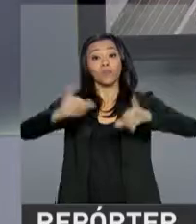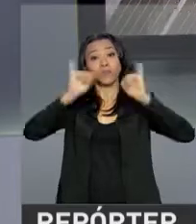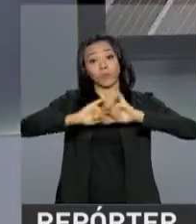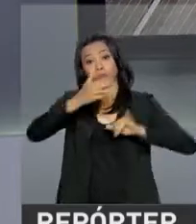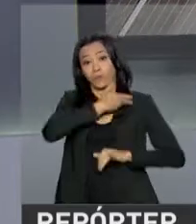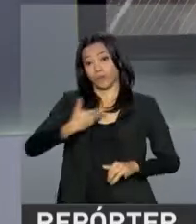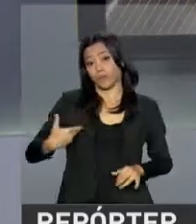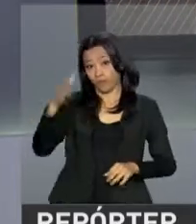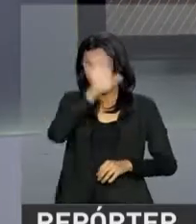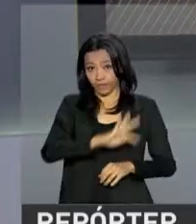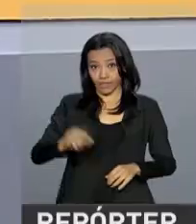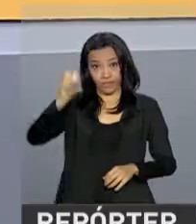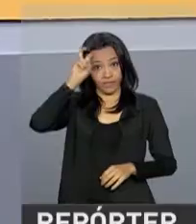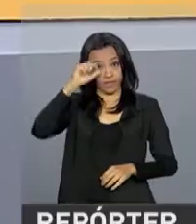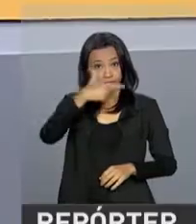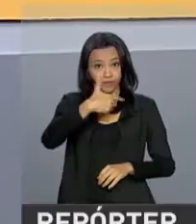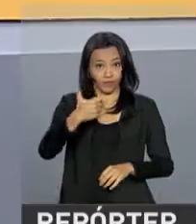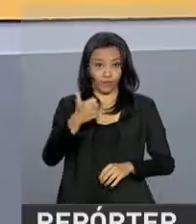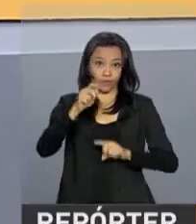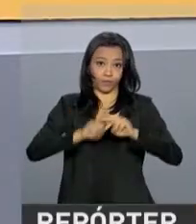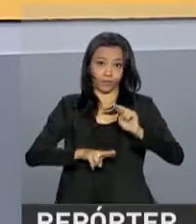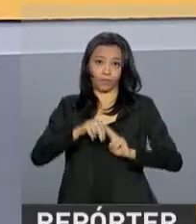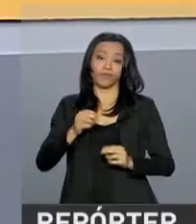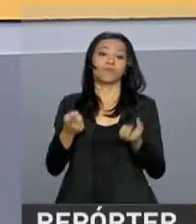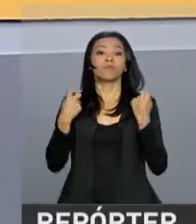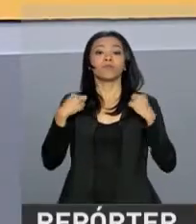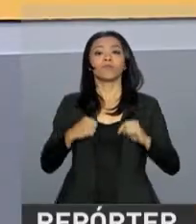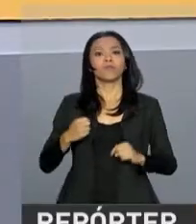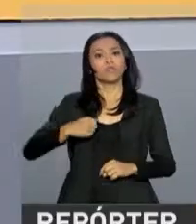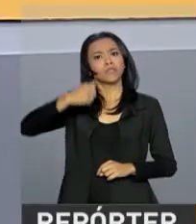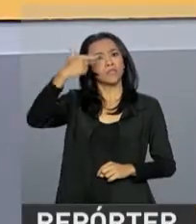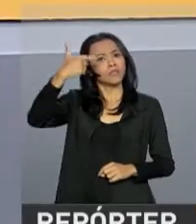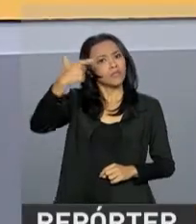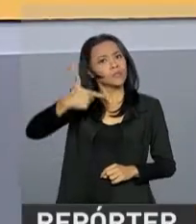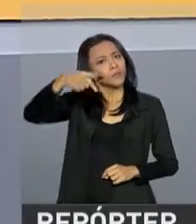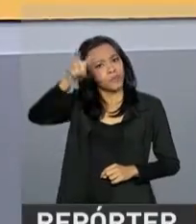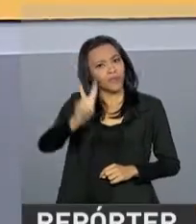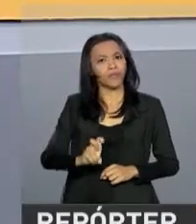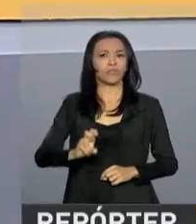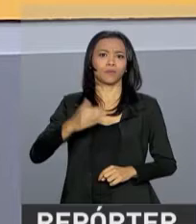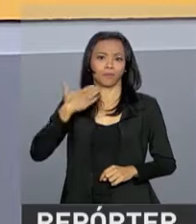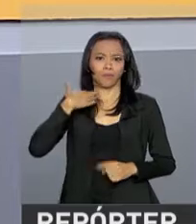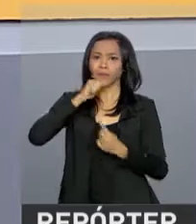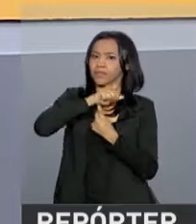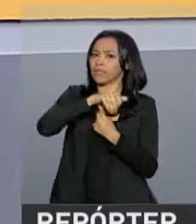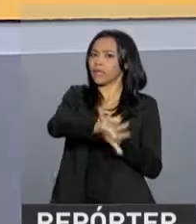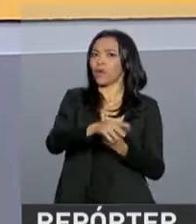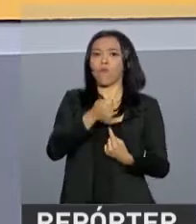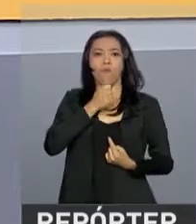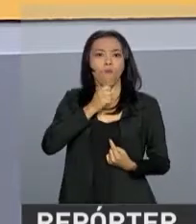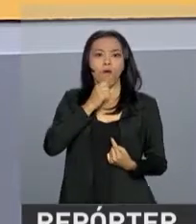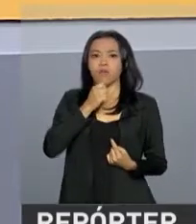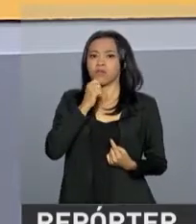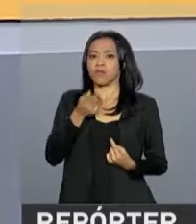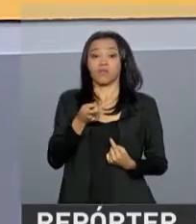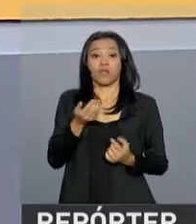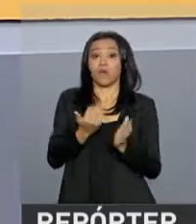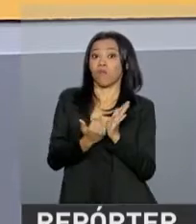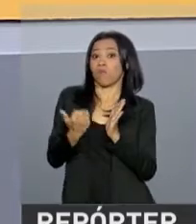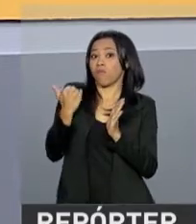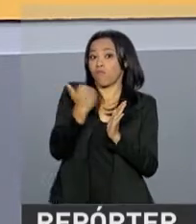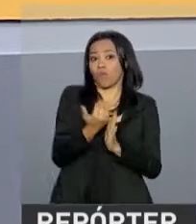quinta-feira, 21 de junho. Pela segunda vez seguida, o Banco Central não alterou os juros básicos da economia.